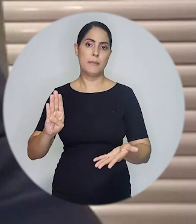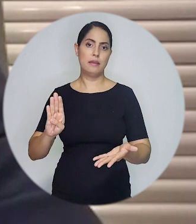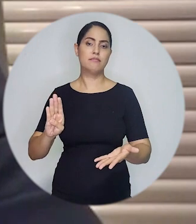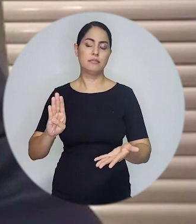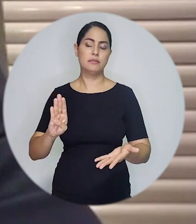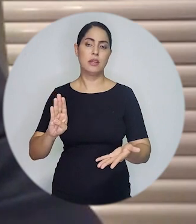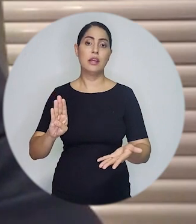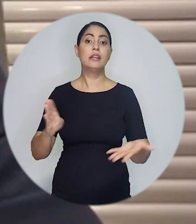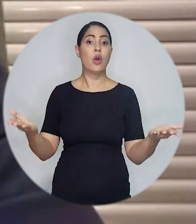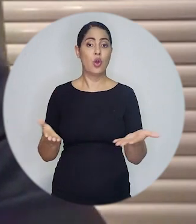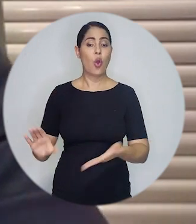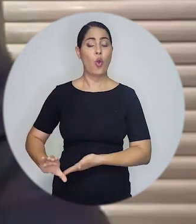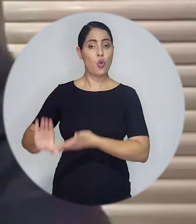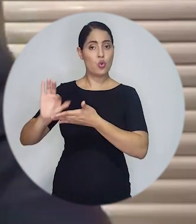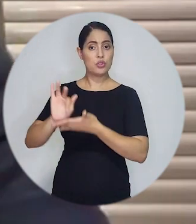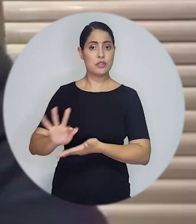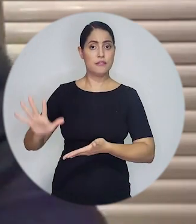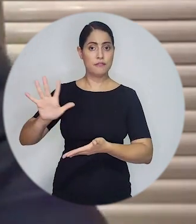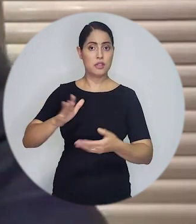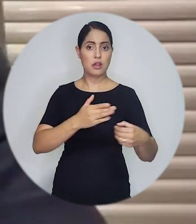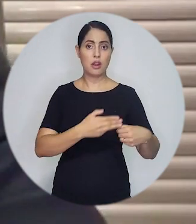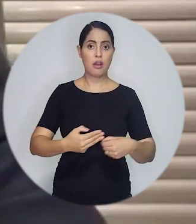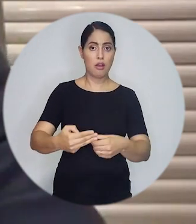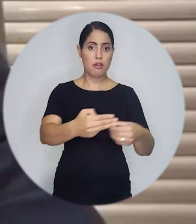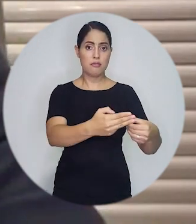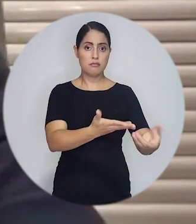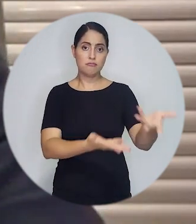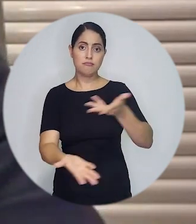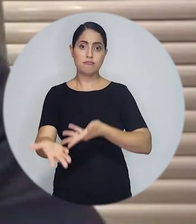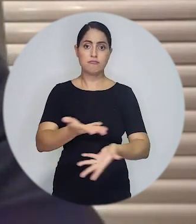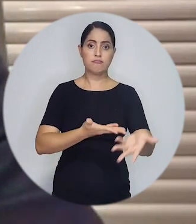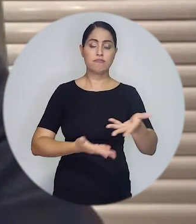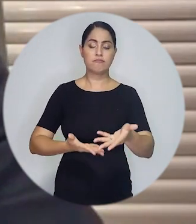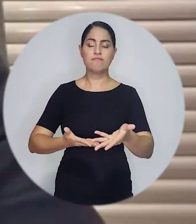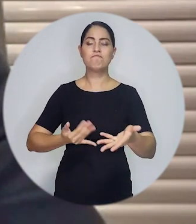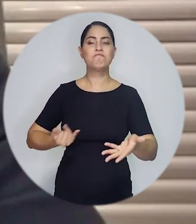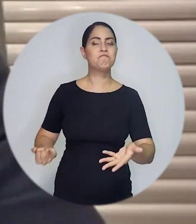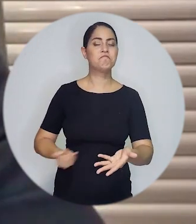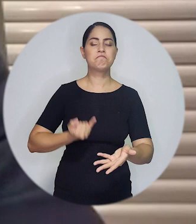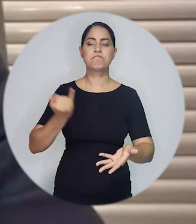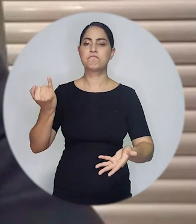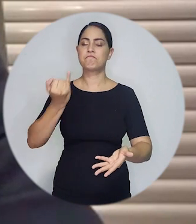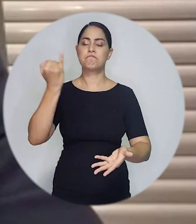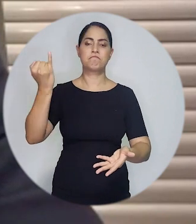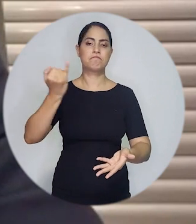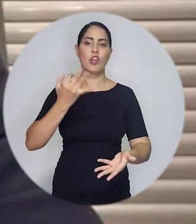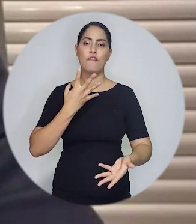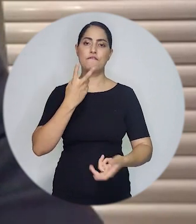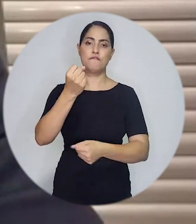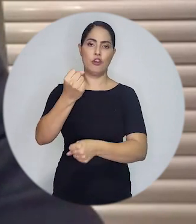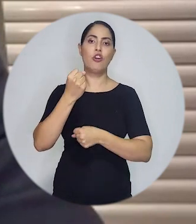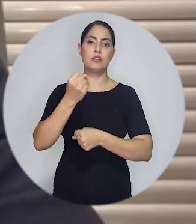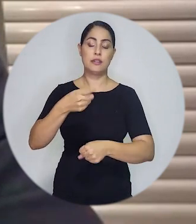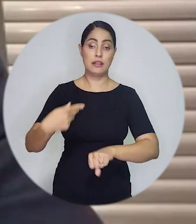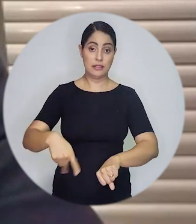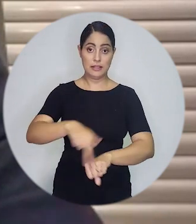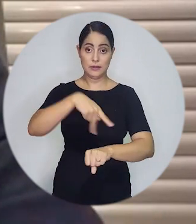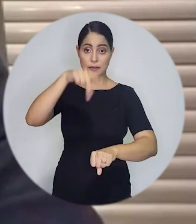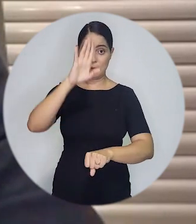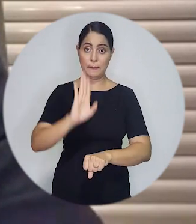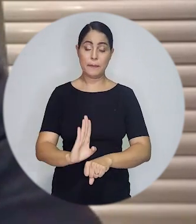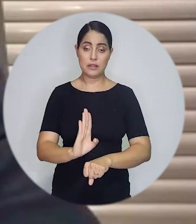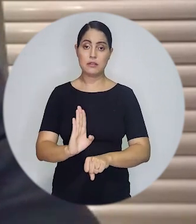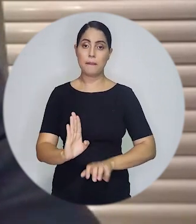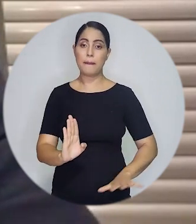receptividade importante da advocacia, e essa aproximação do Conselho Federal com as seccionais dão a força necessária para que a gente